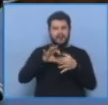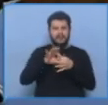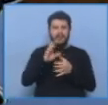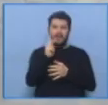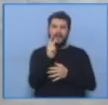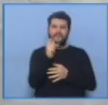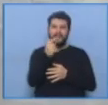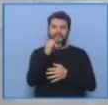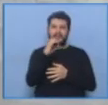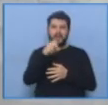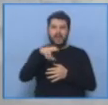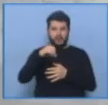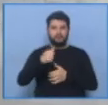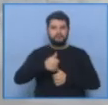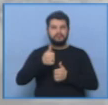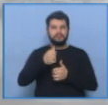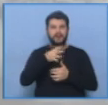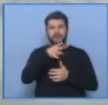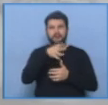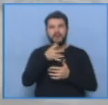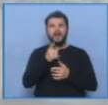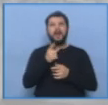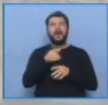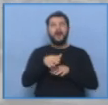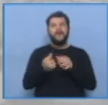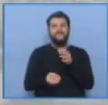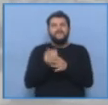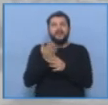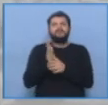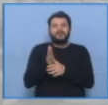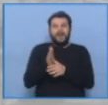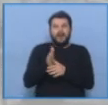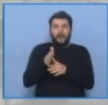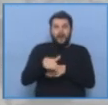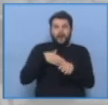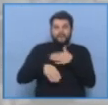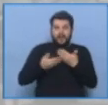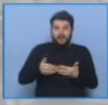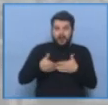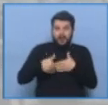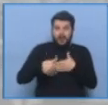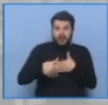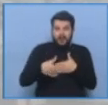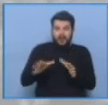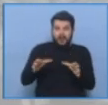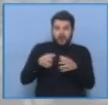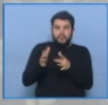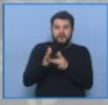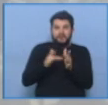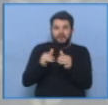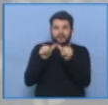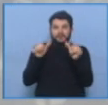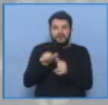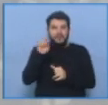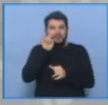Vaticano, começando por referir o que foi feito ou o que está a ser feito na Companhia de Jesus com este sistema